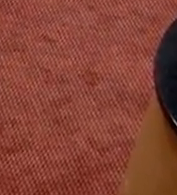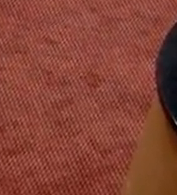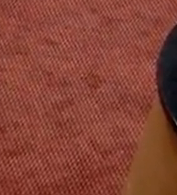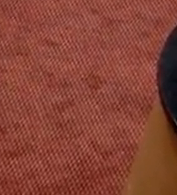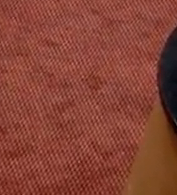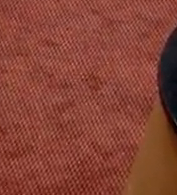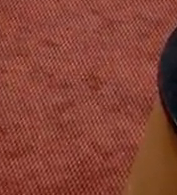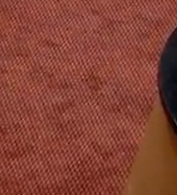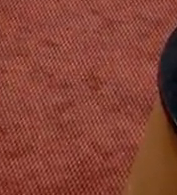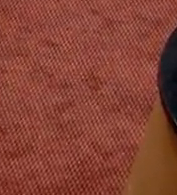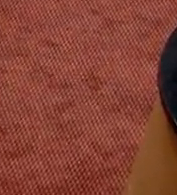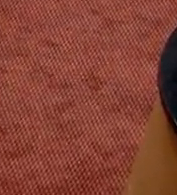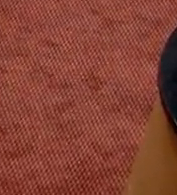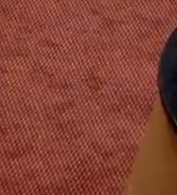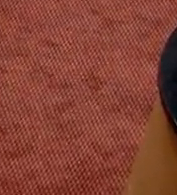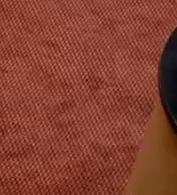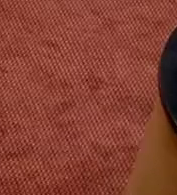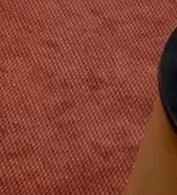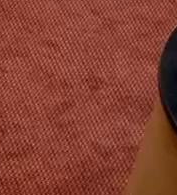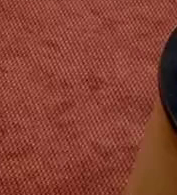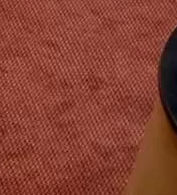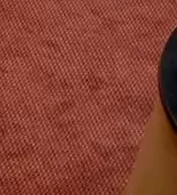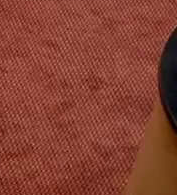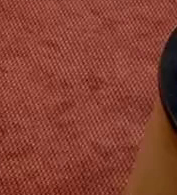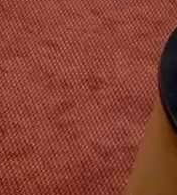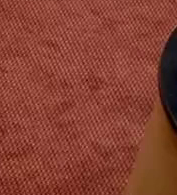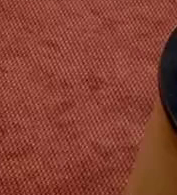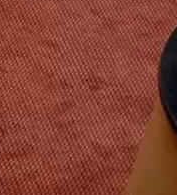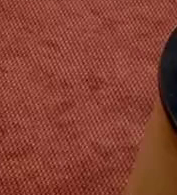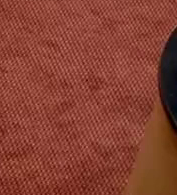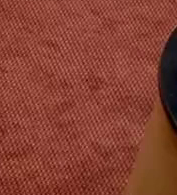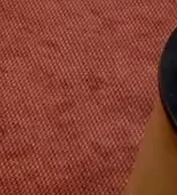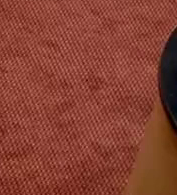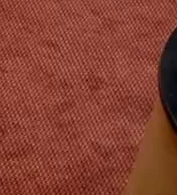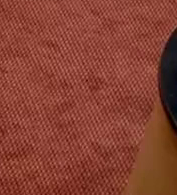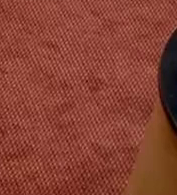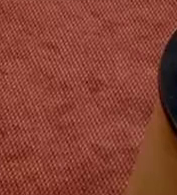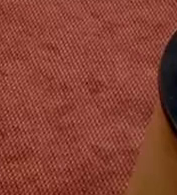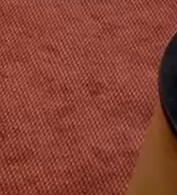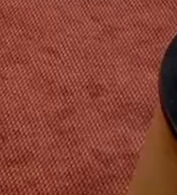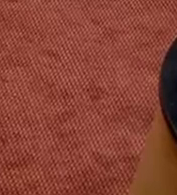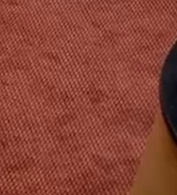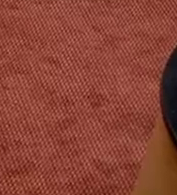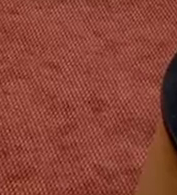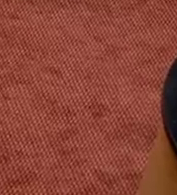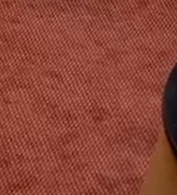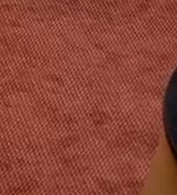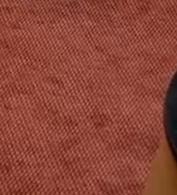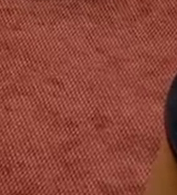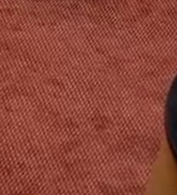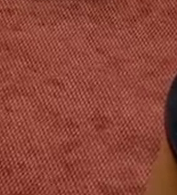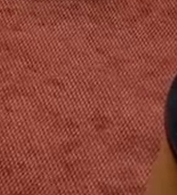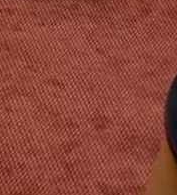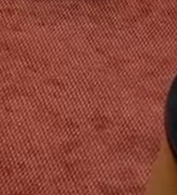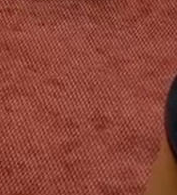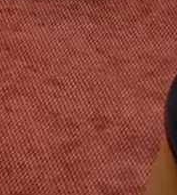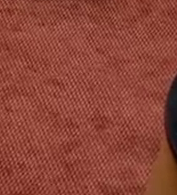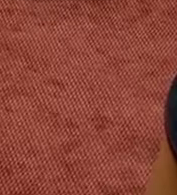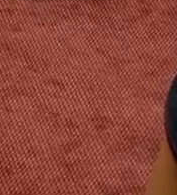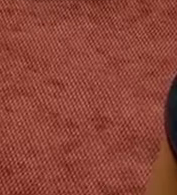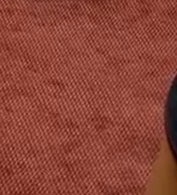Catarina. Viva Santa Catarina! Viva a festa nacional do Pinhão e seus 30 anos!